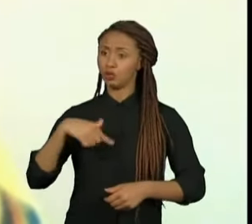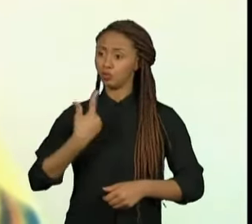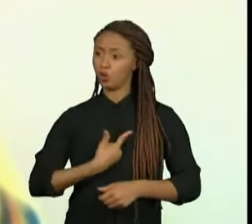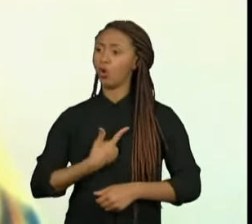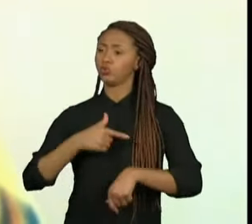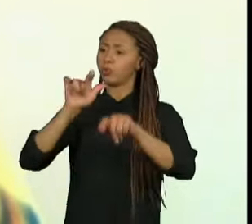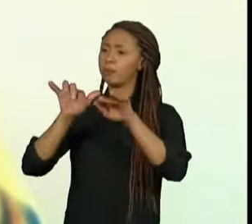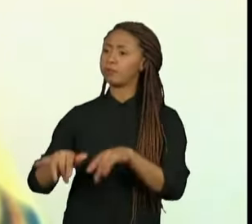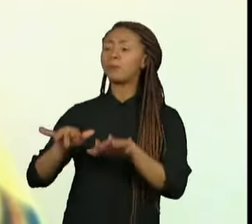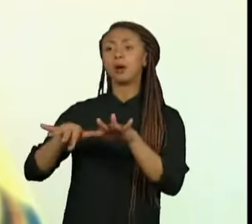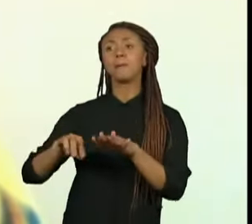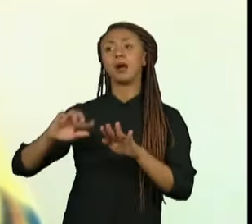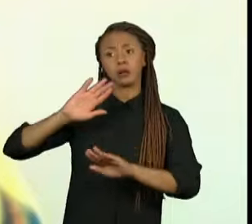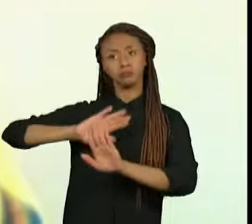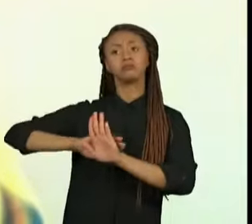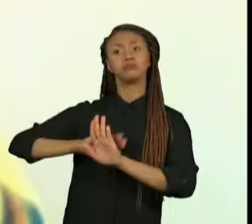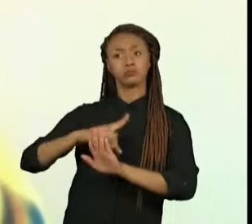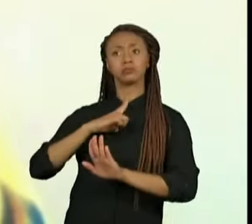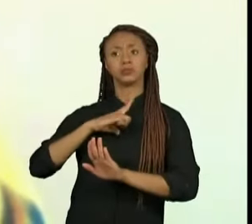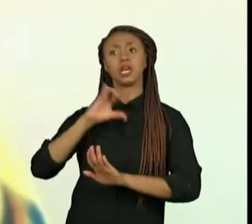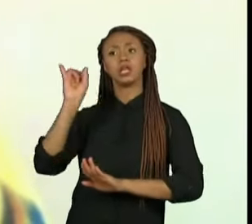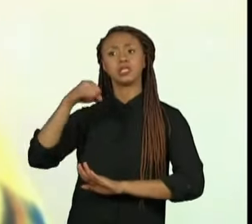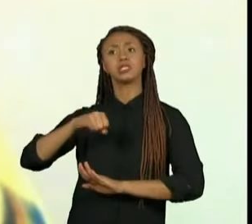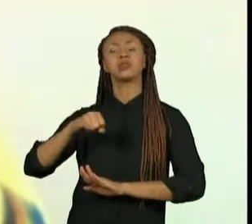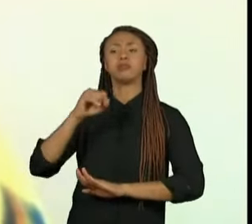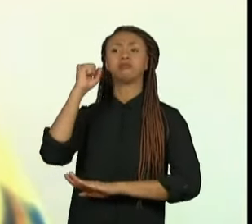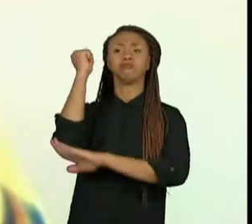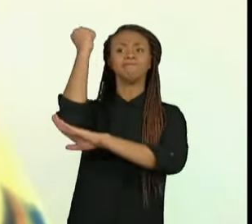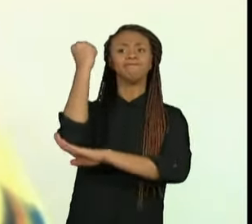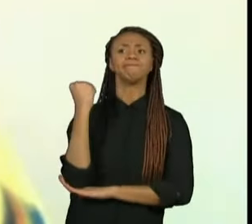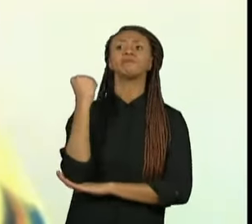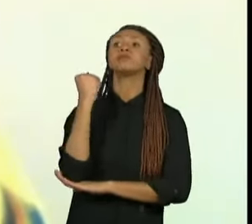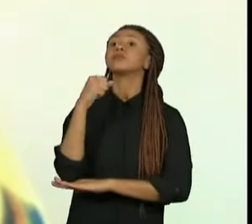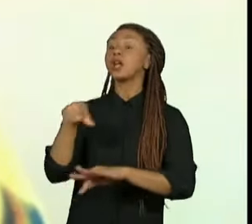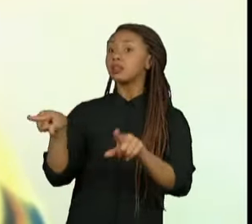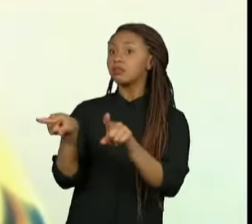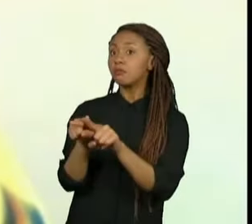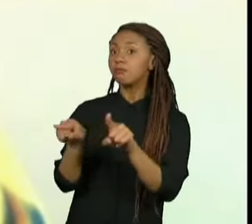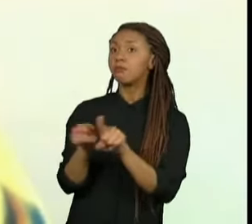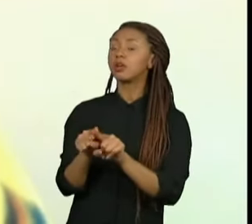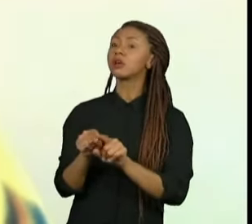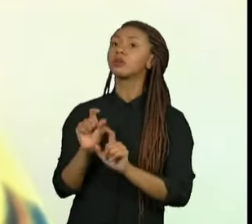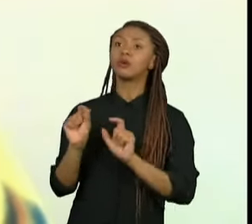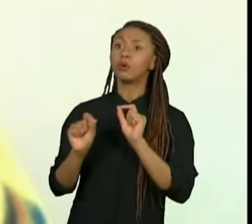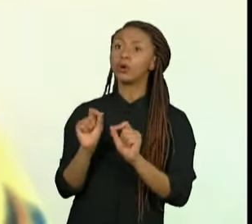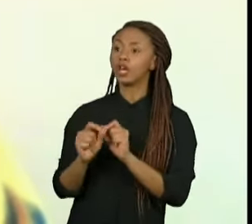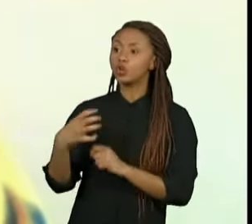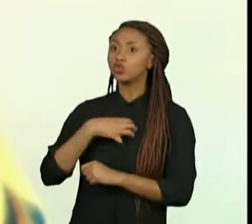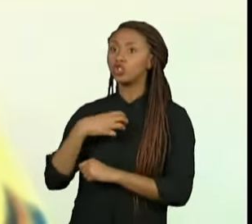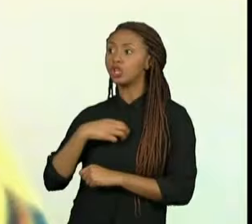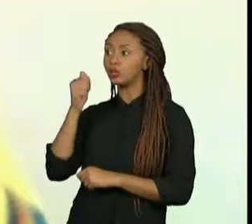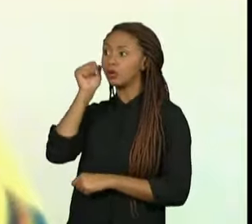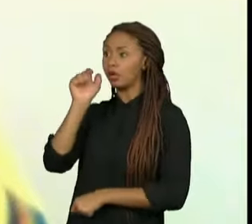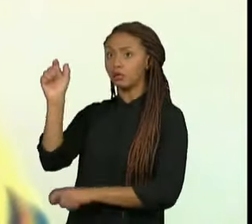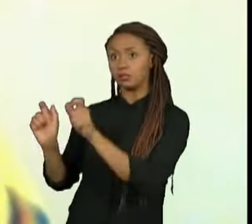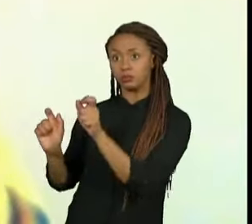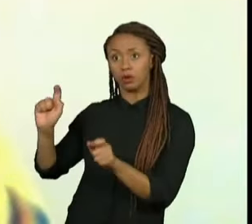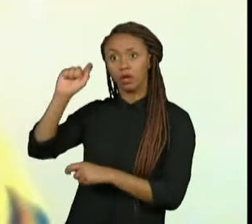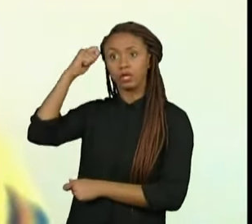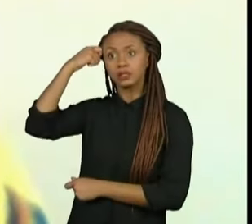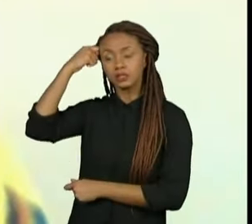resistência, e eu acho que no nosso caso ainda, como essa escrita de mulheres, de mulheres